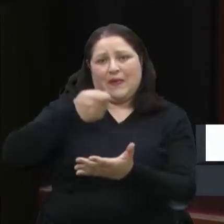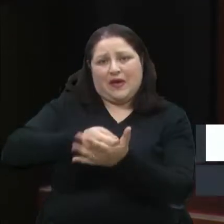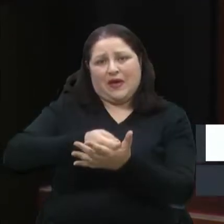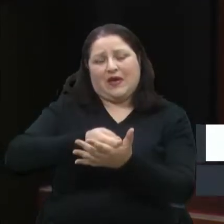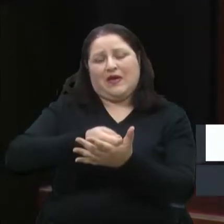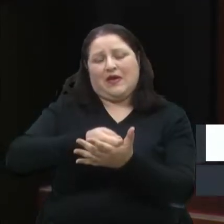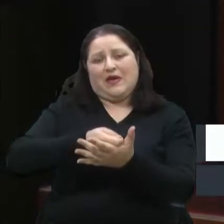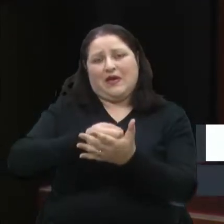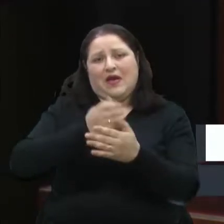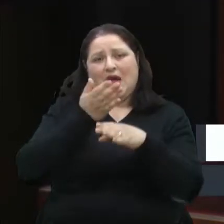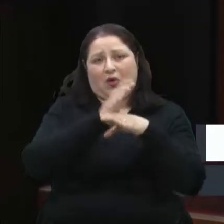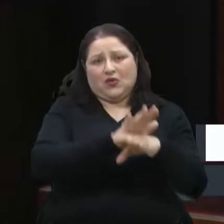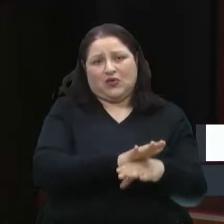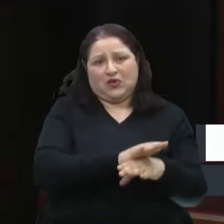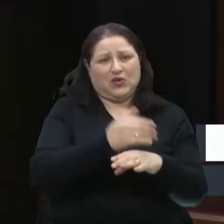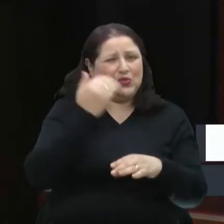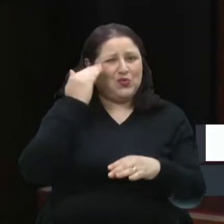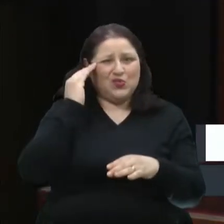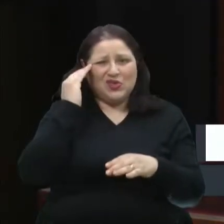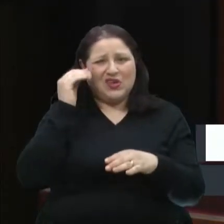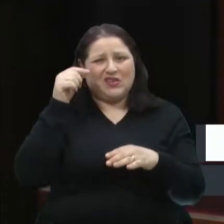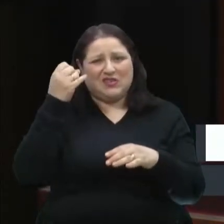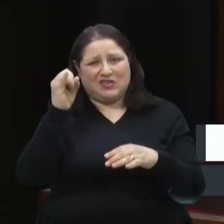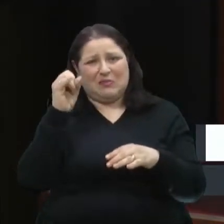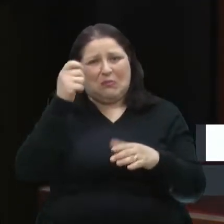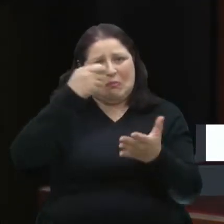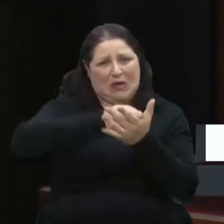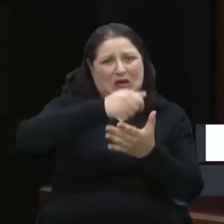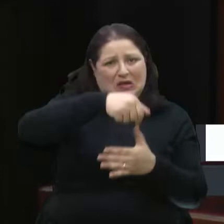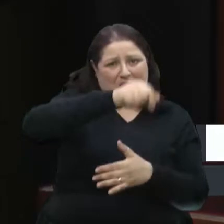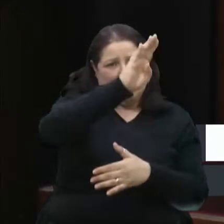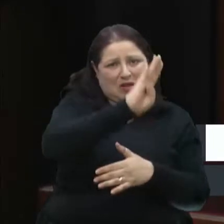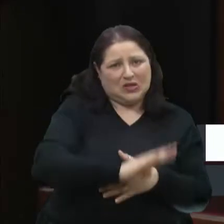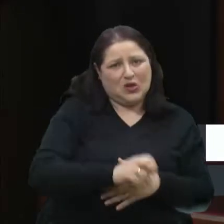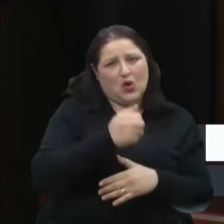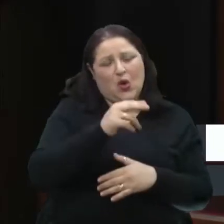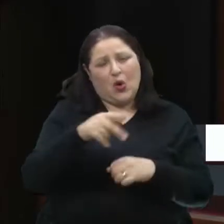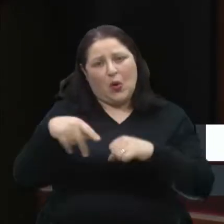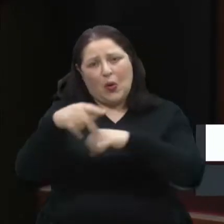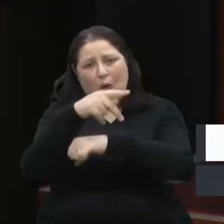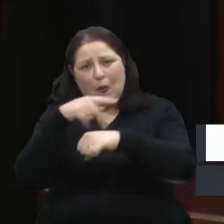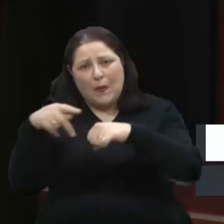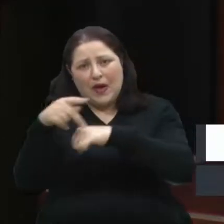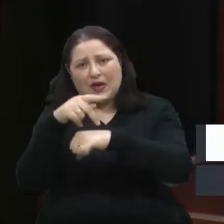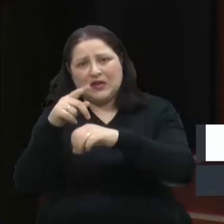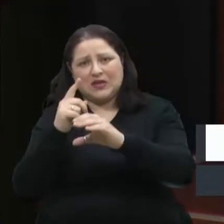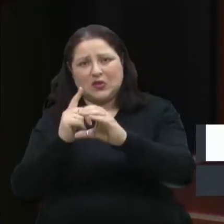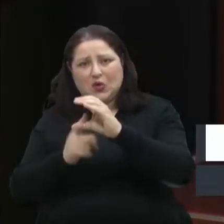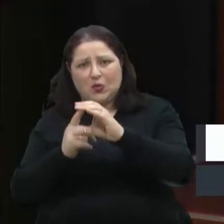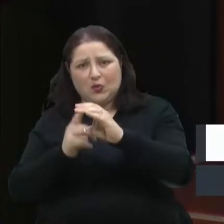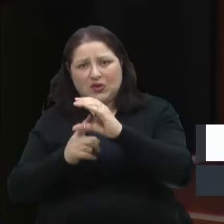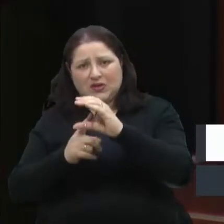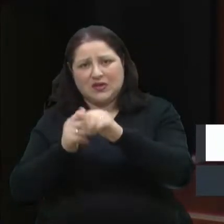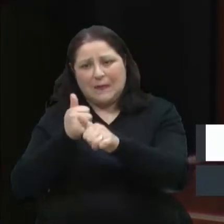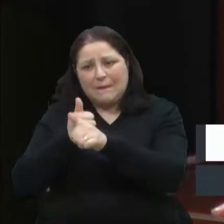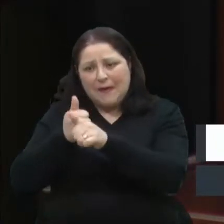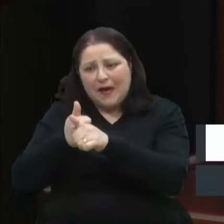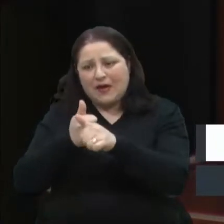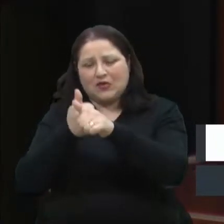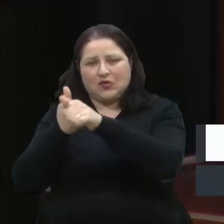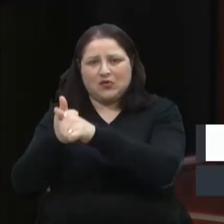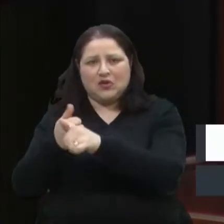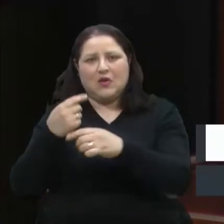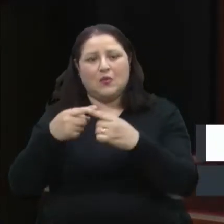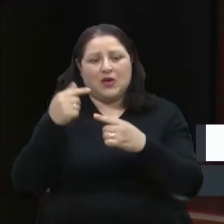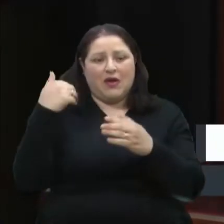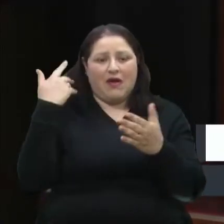aqui no Brasil ou nos países comunistas que nos circundam. Porque até agora, aqui no Brasil, esse auxílio foi